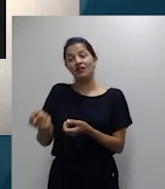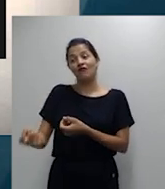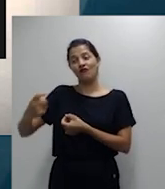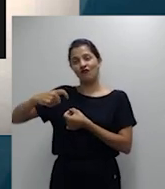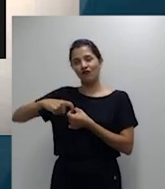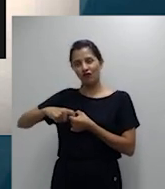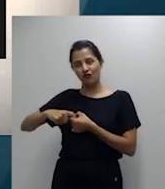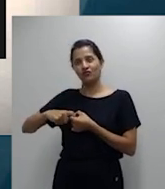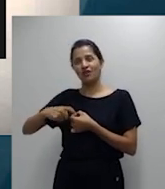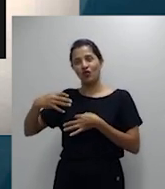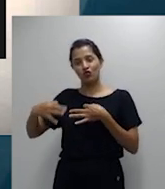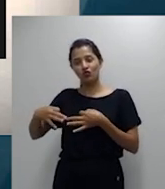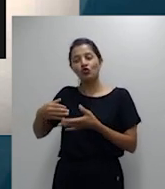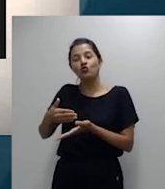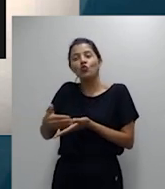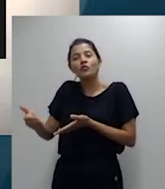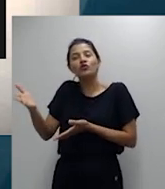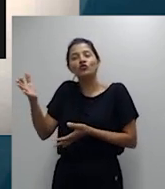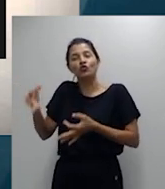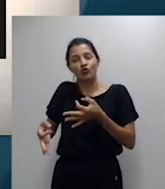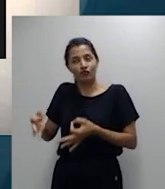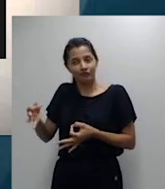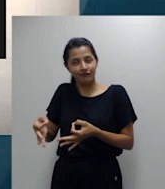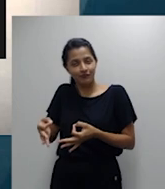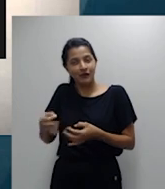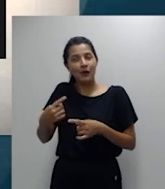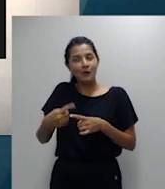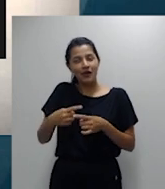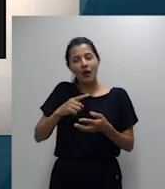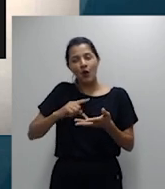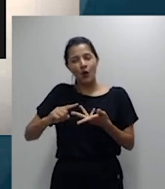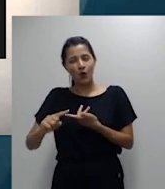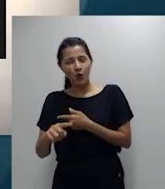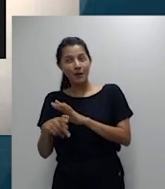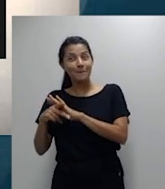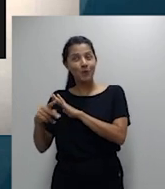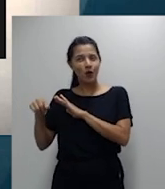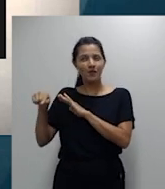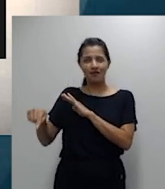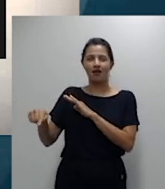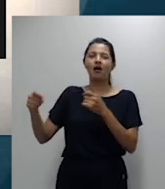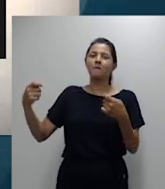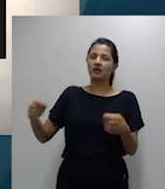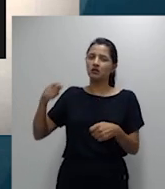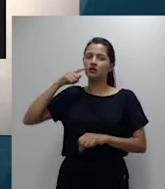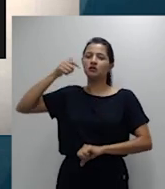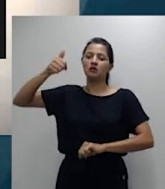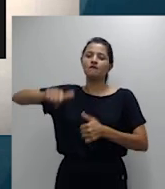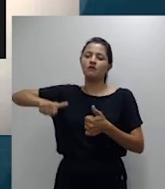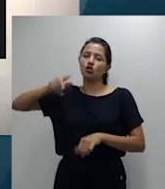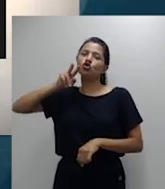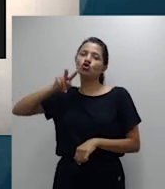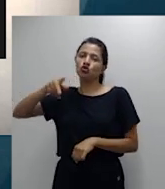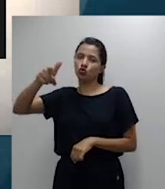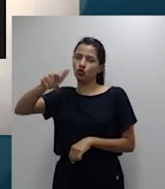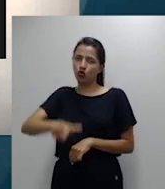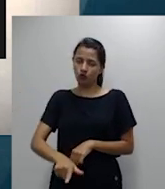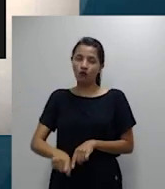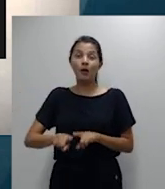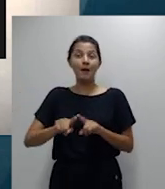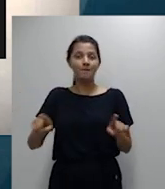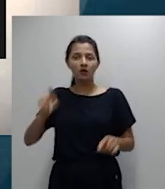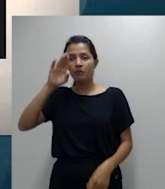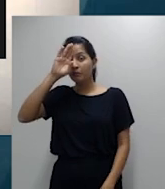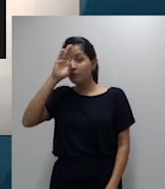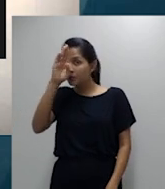ao juízo de origem para questões amanecer sejam no caso examinado não é mais a parte principal